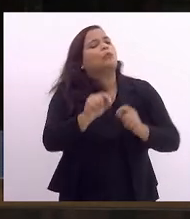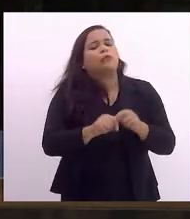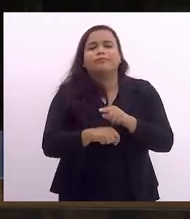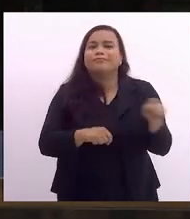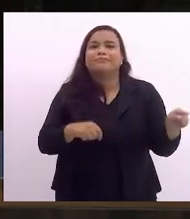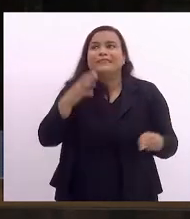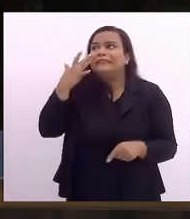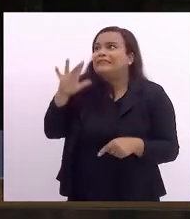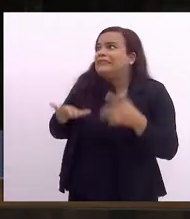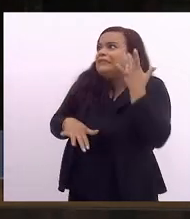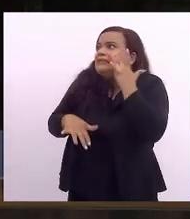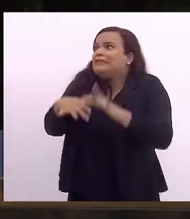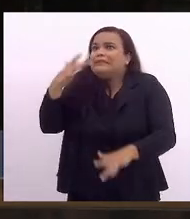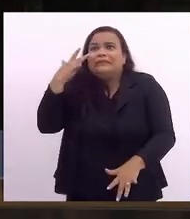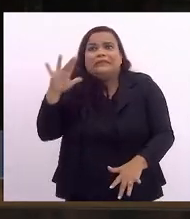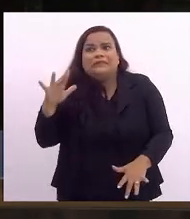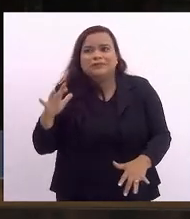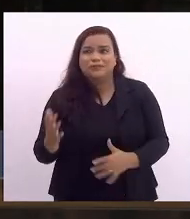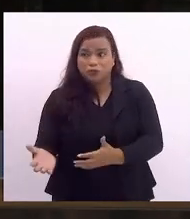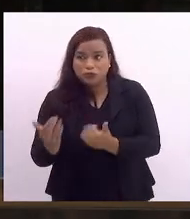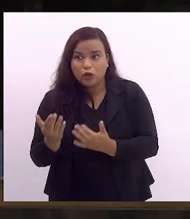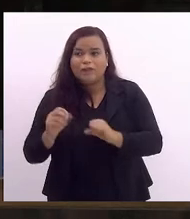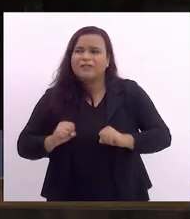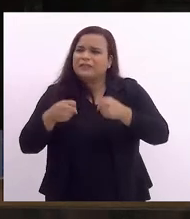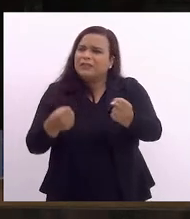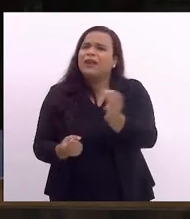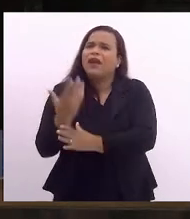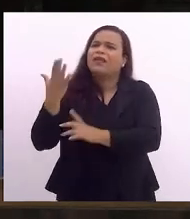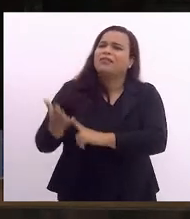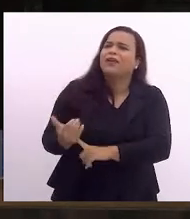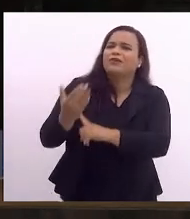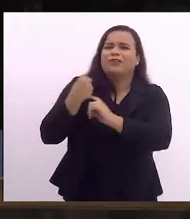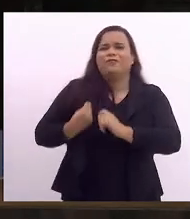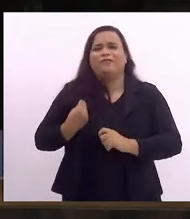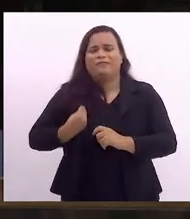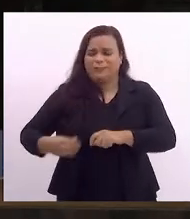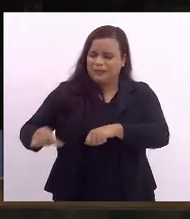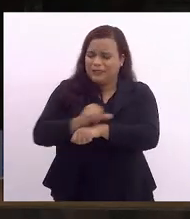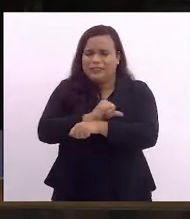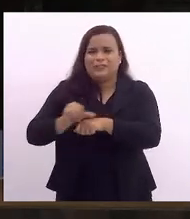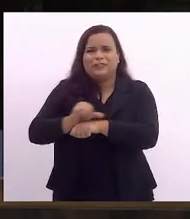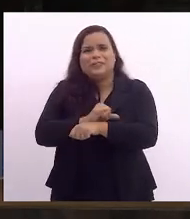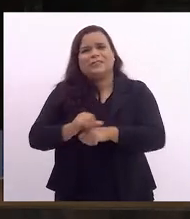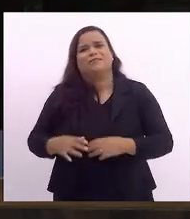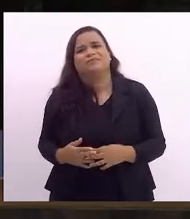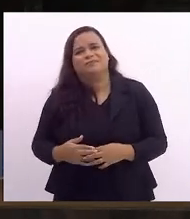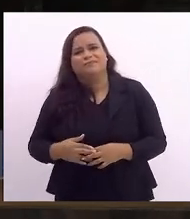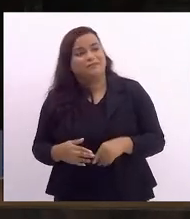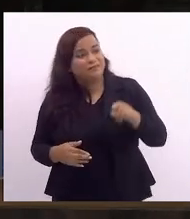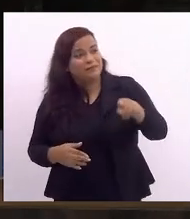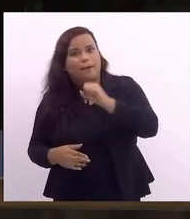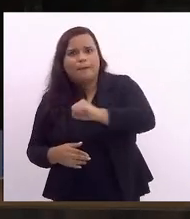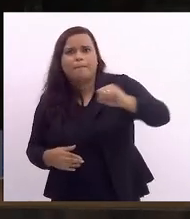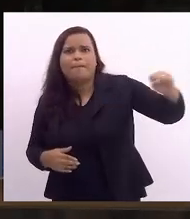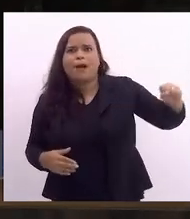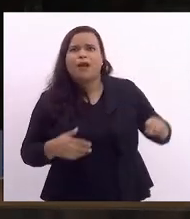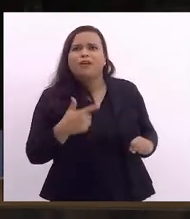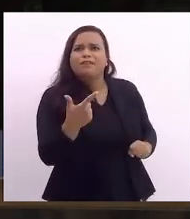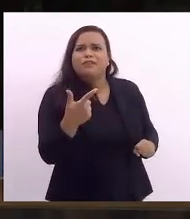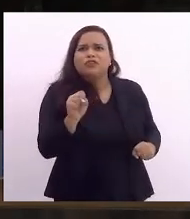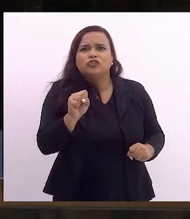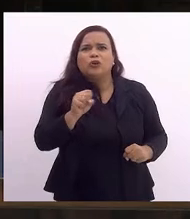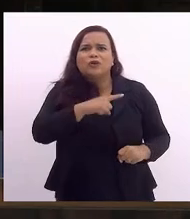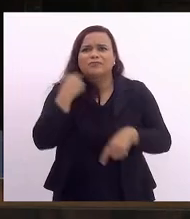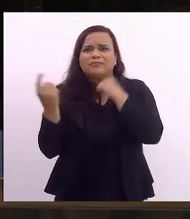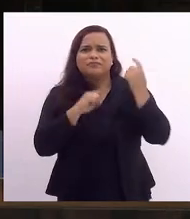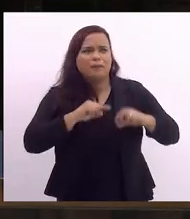na ponta produzindo uma tecnologia de sobrevivência. Para uma chacina com 28